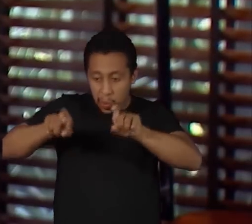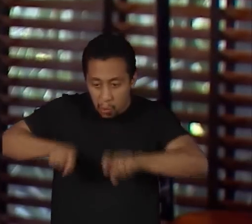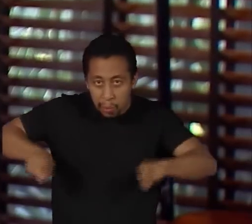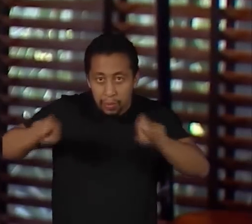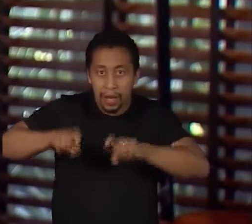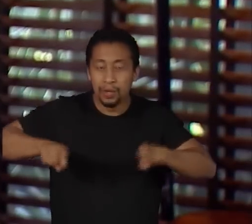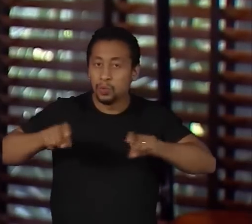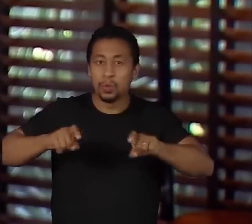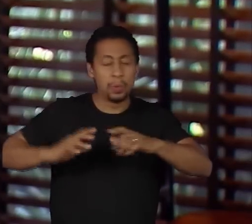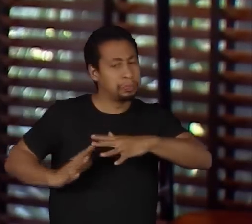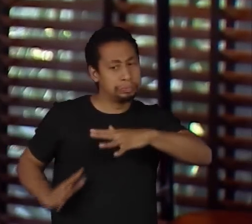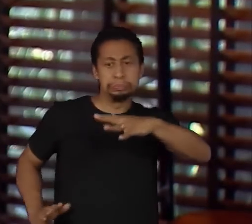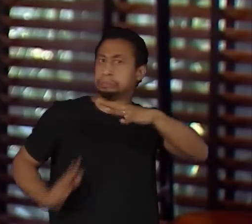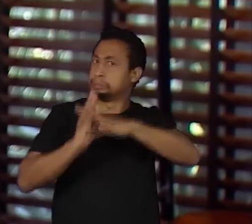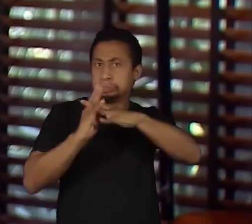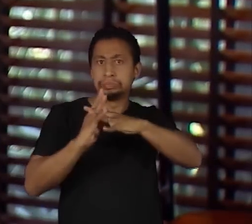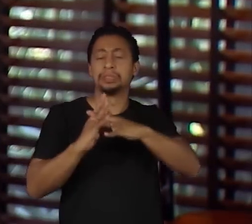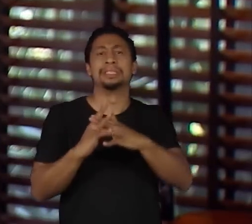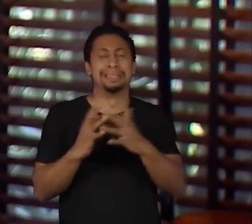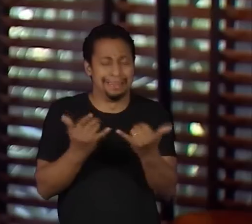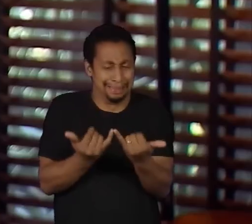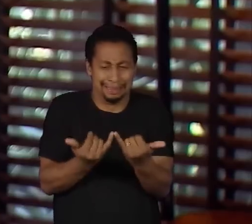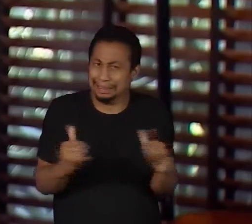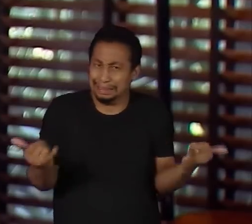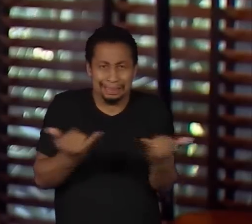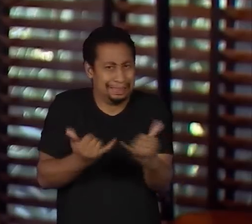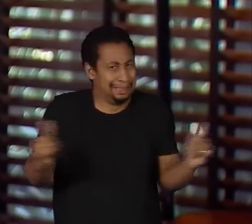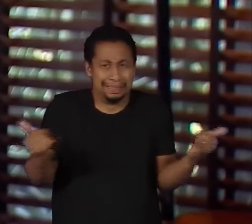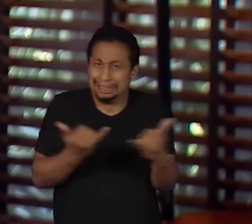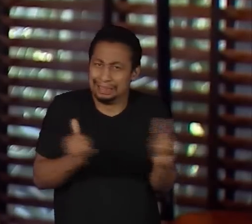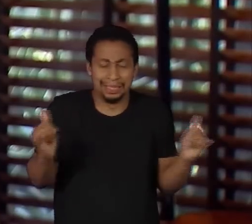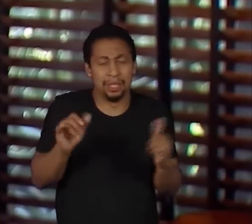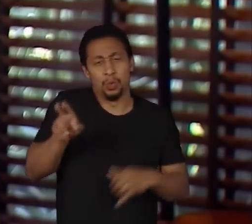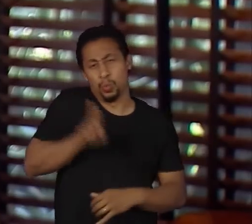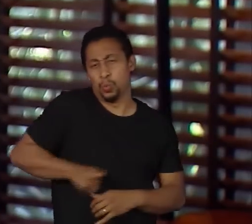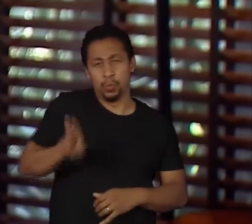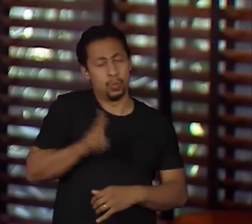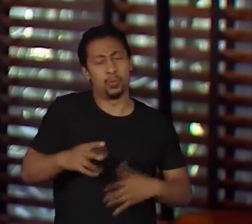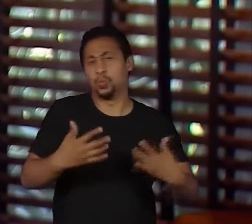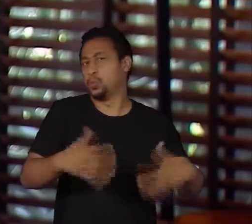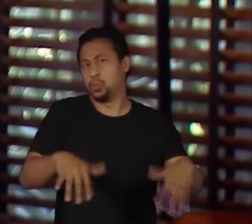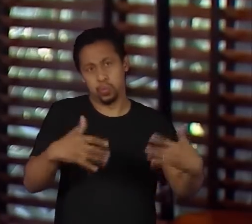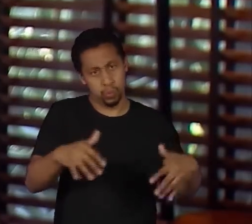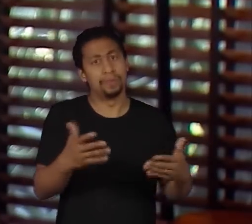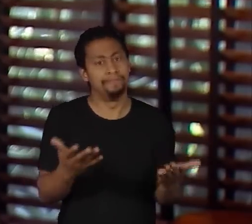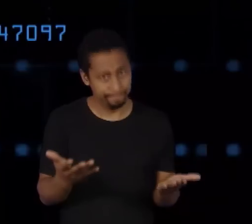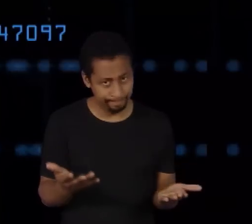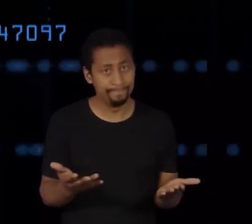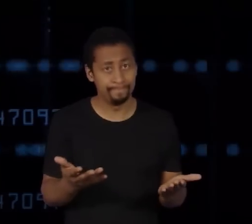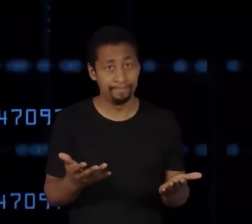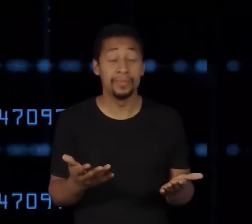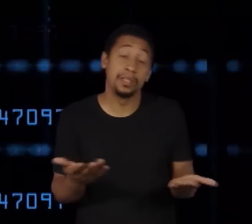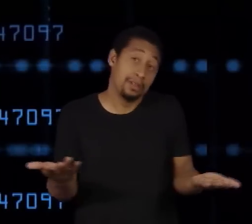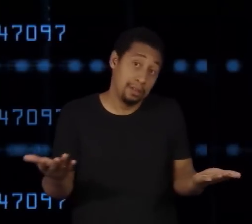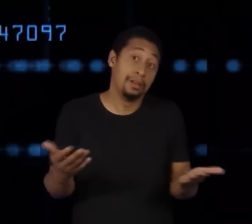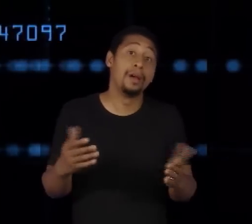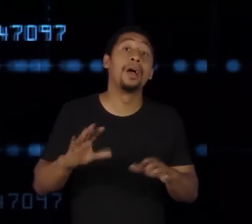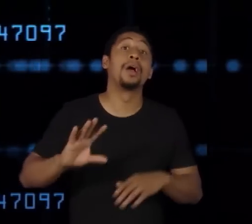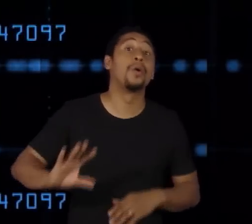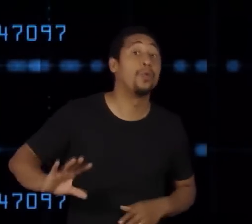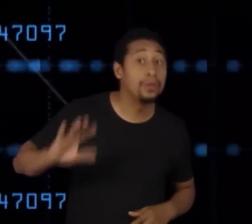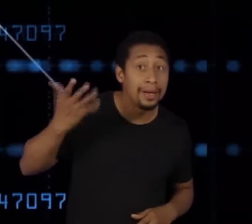de computacionais de hardware, que se diz, muito robustos. Eles consomem muita energia e eles